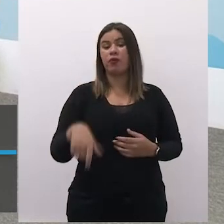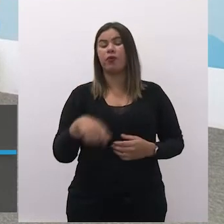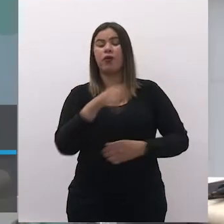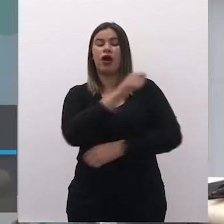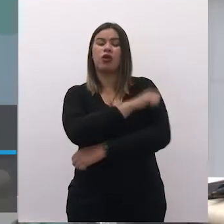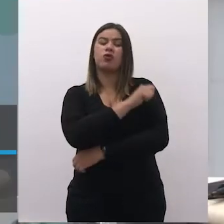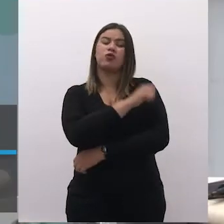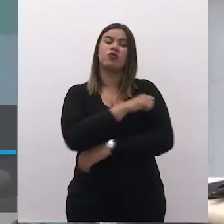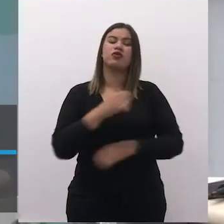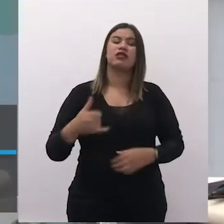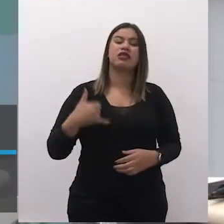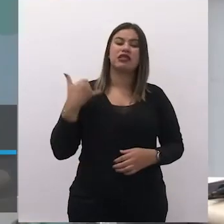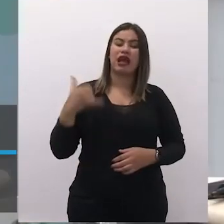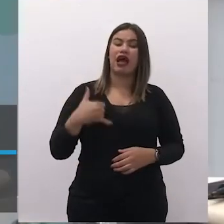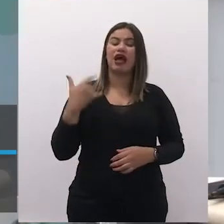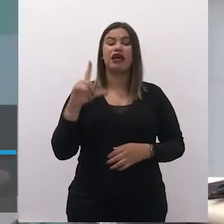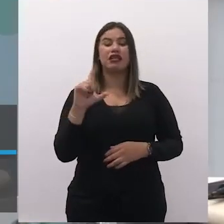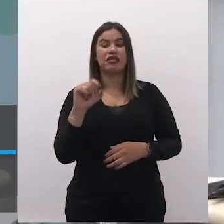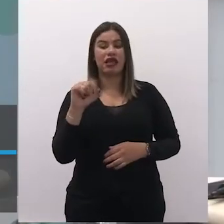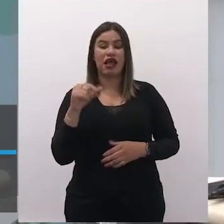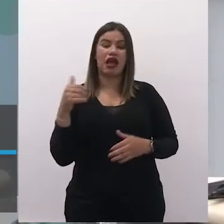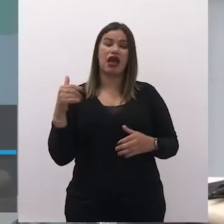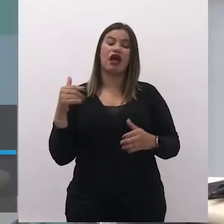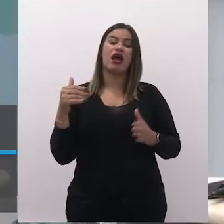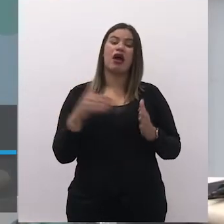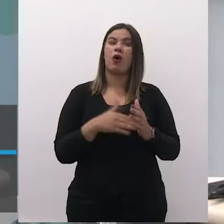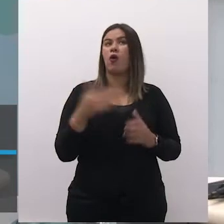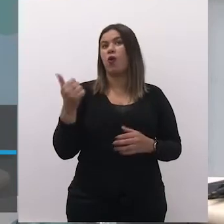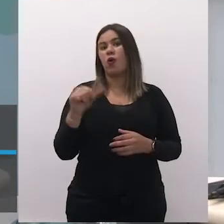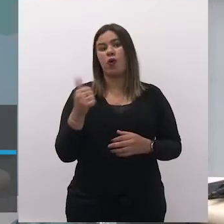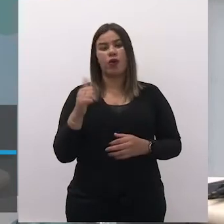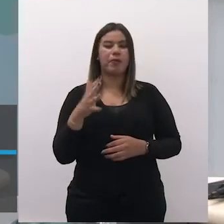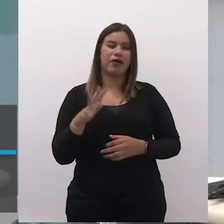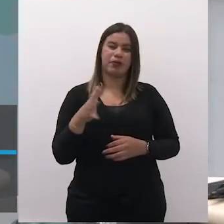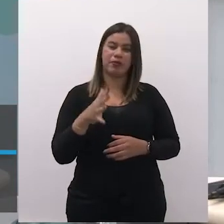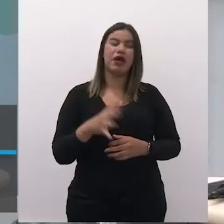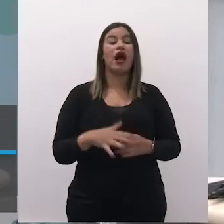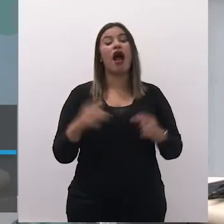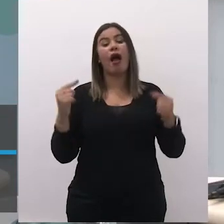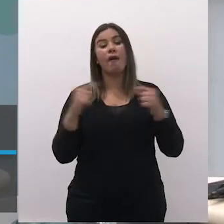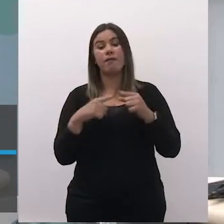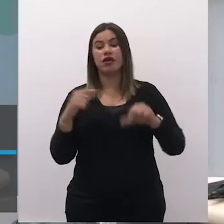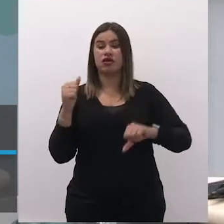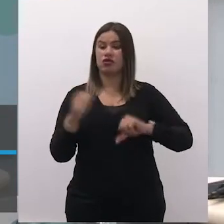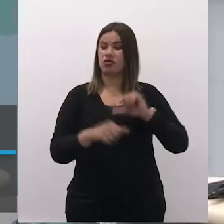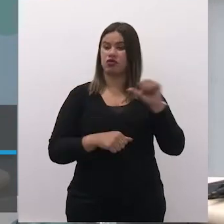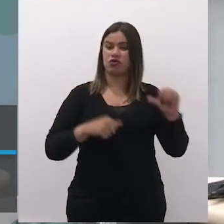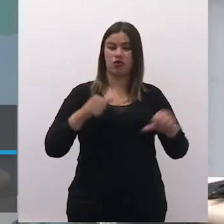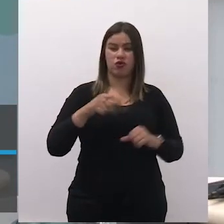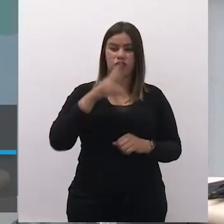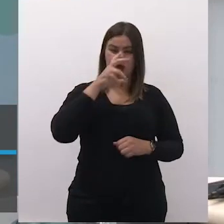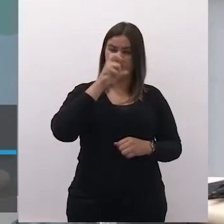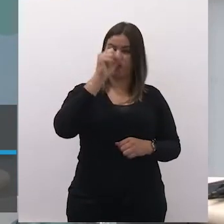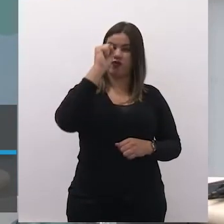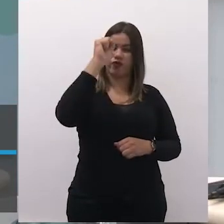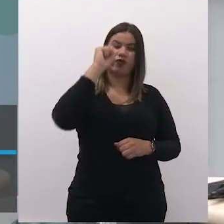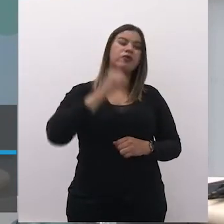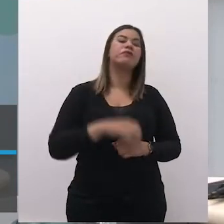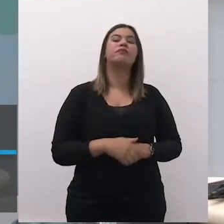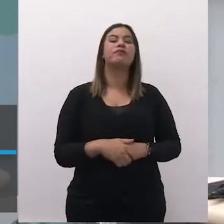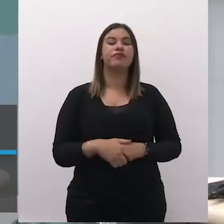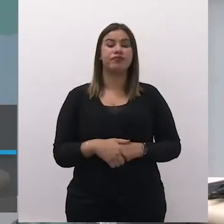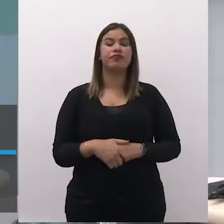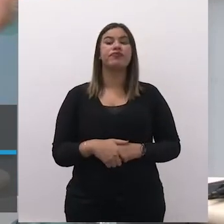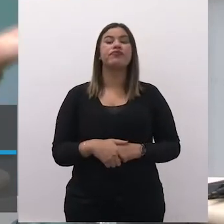10, 11 anos, estão chegando para nós. Esse período de transição está muito mais intensificado